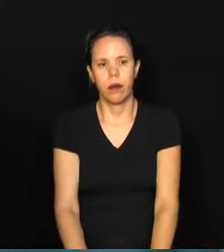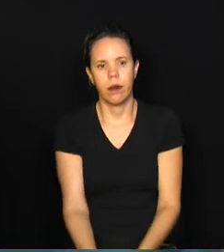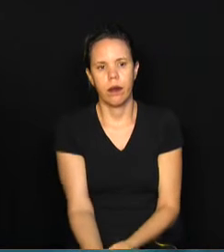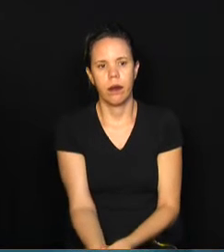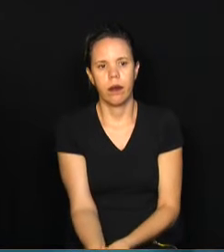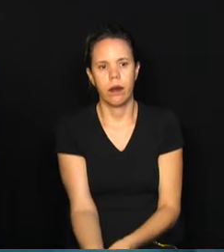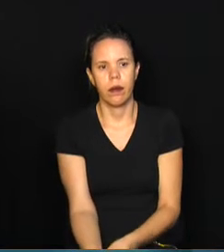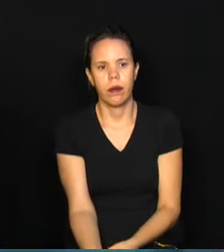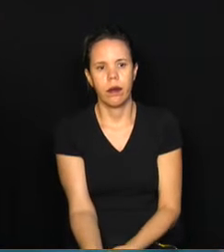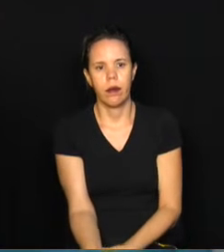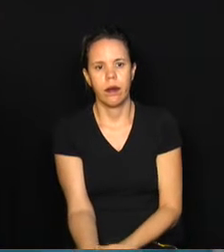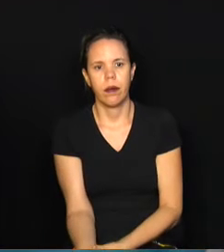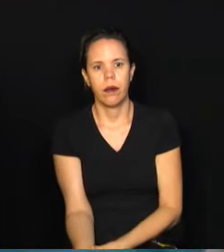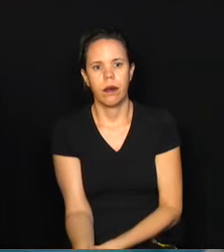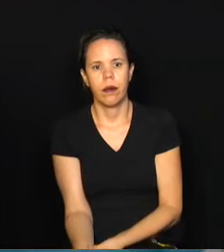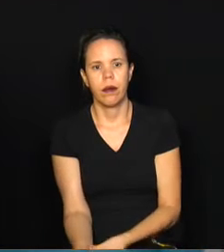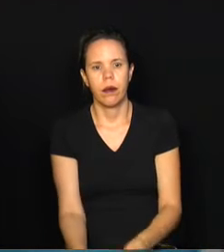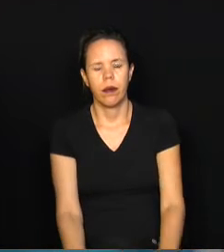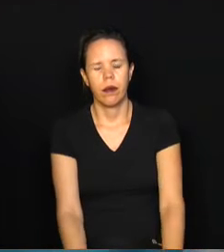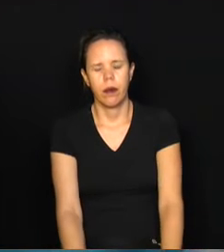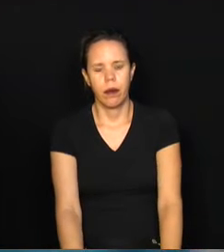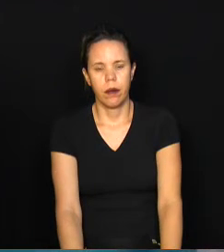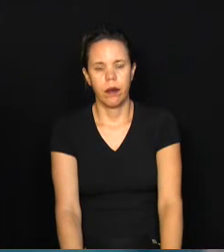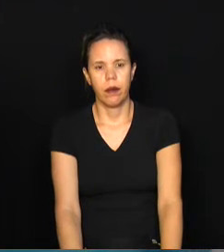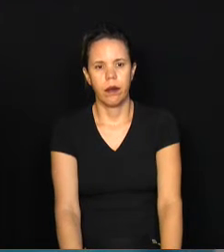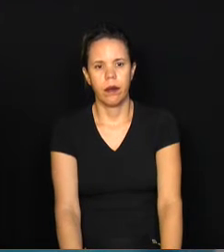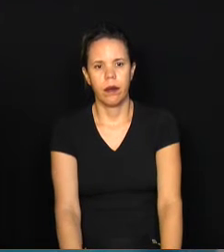3776, 97829